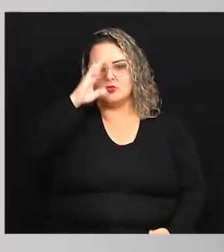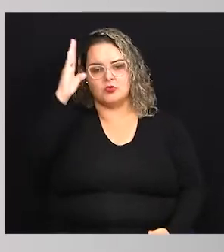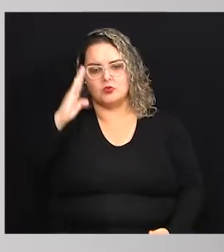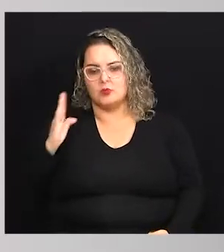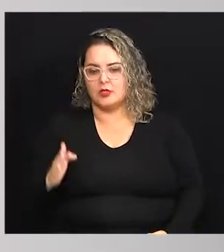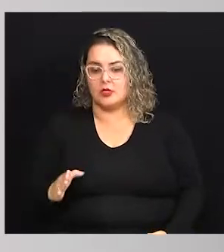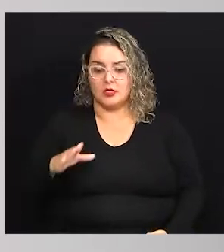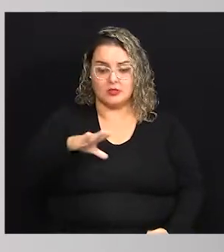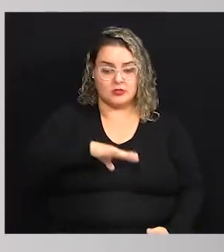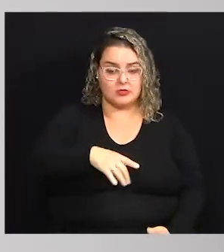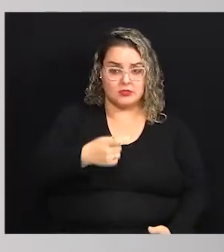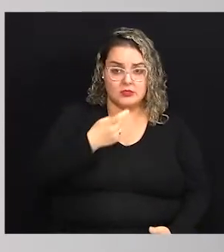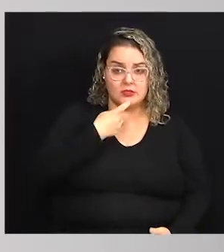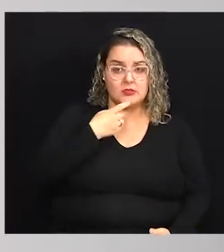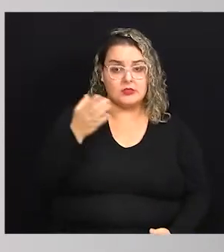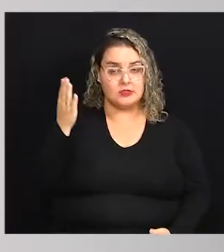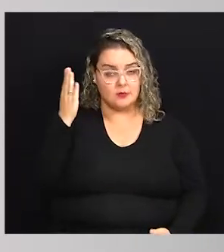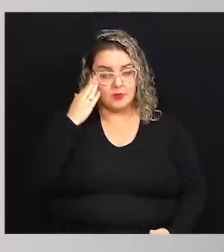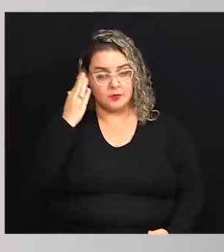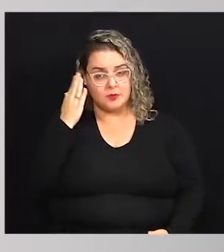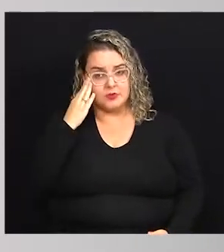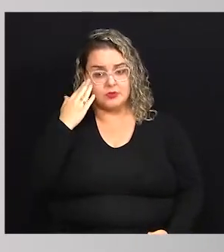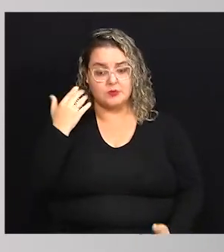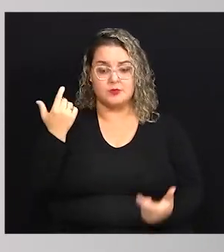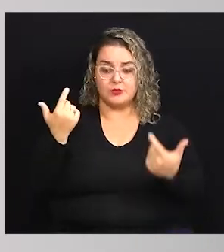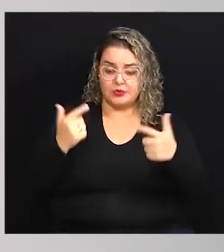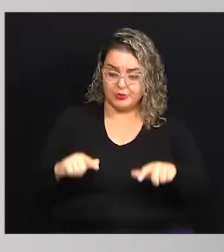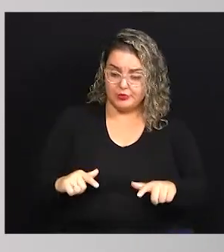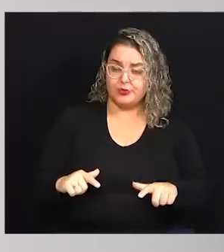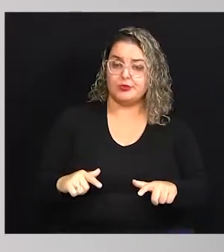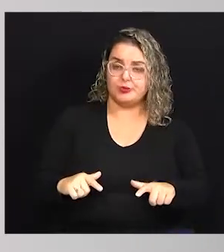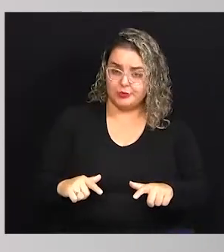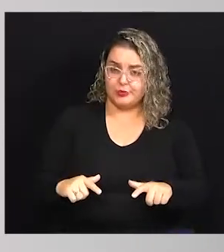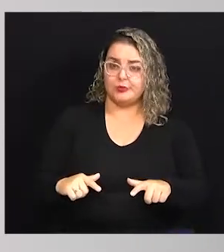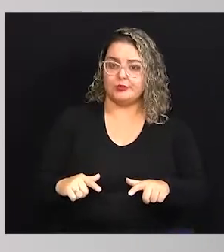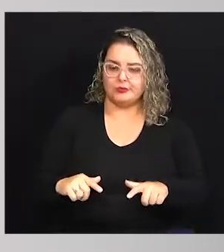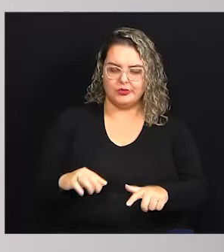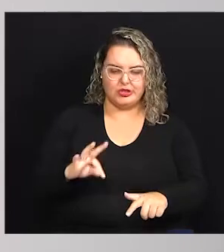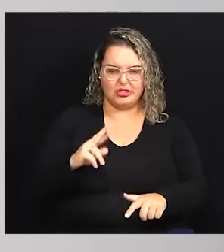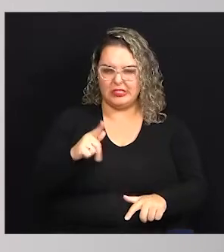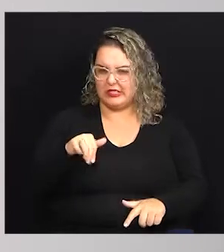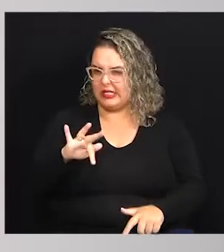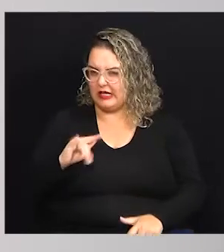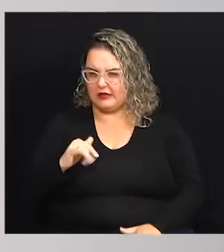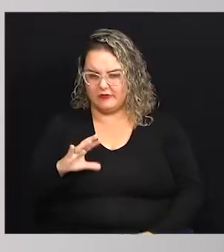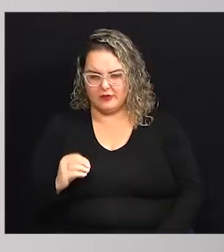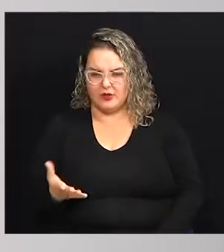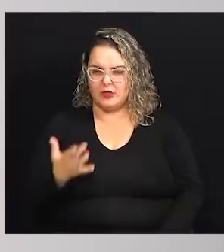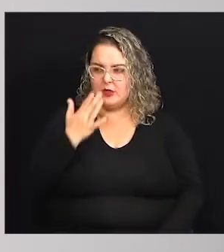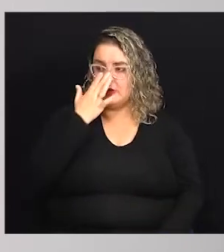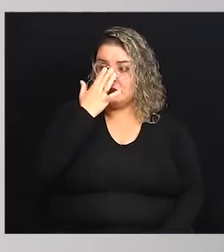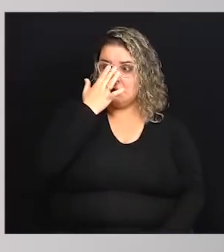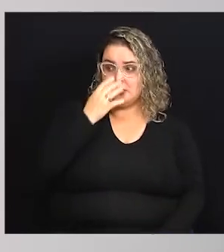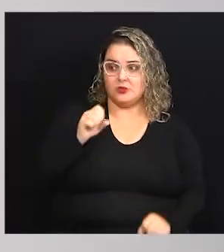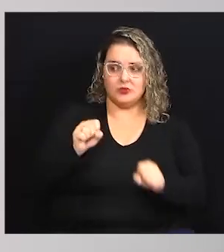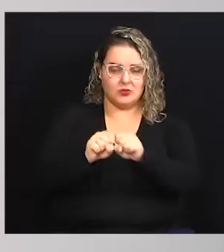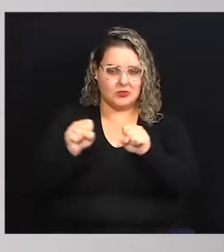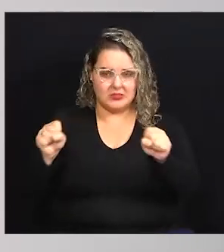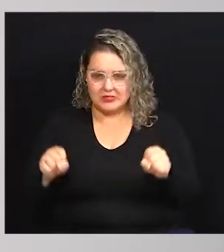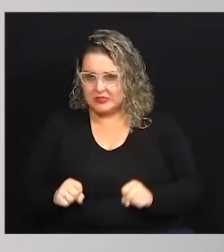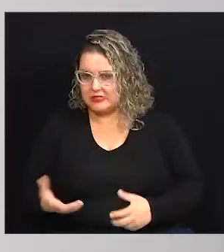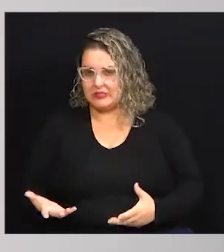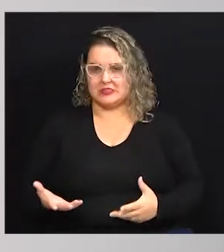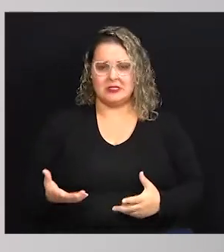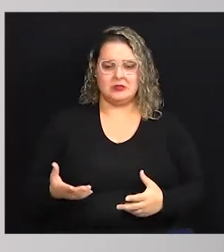história do Brasil. Campinas, sabemos que foi um dos redutos de tráfico e de uso dos mão de obra